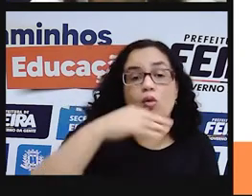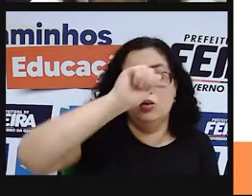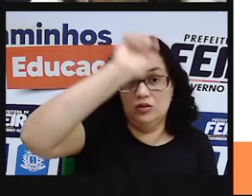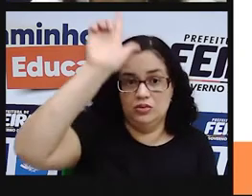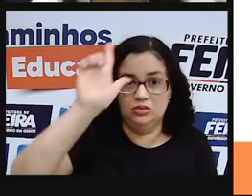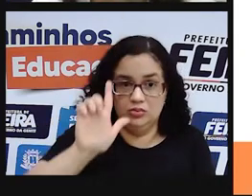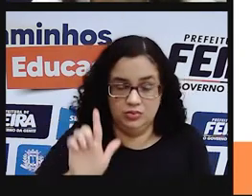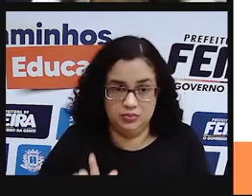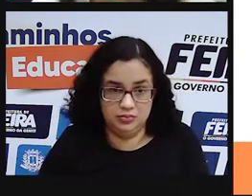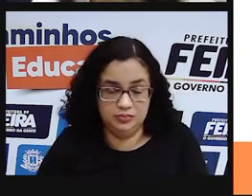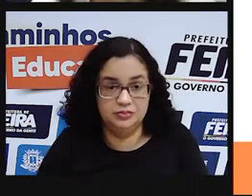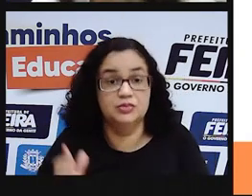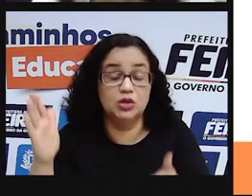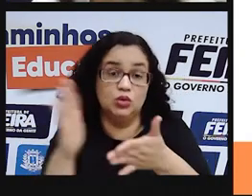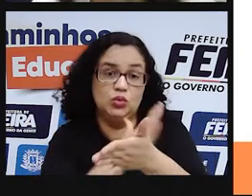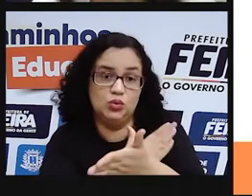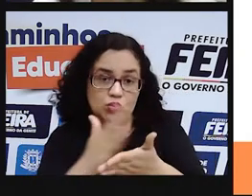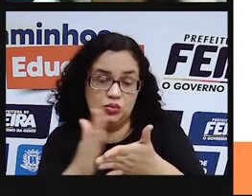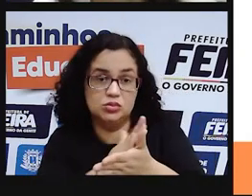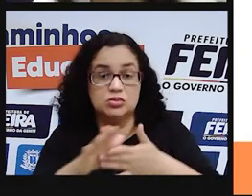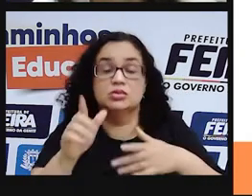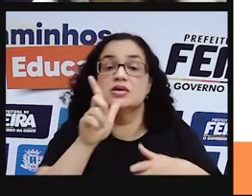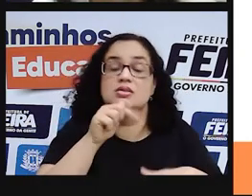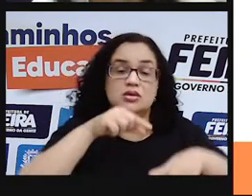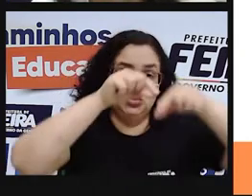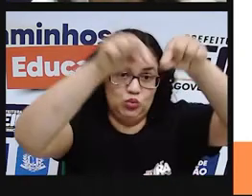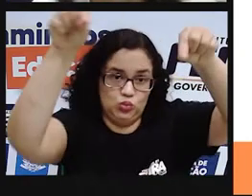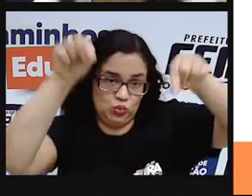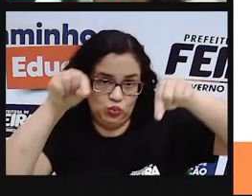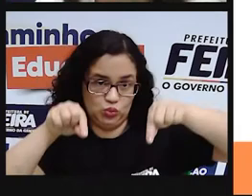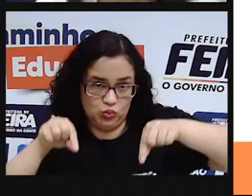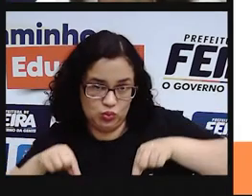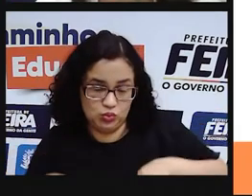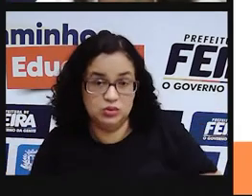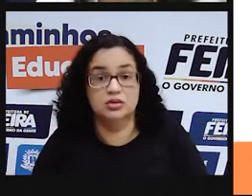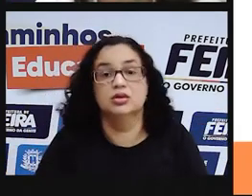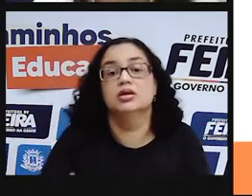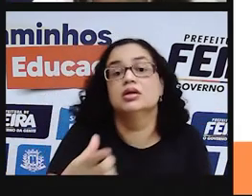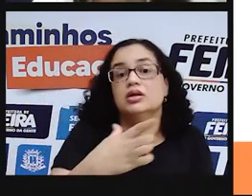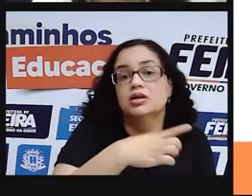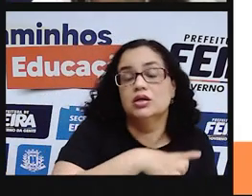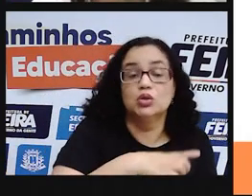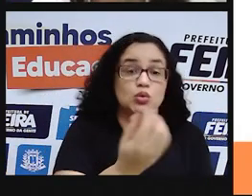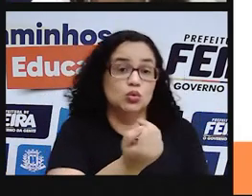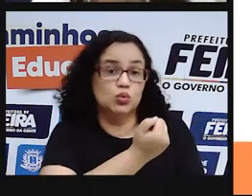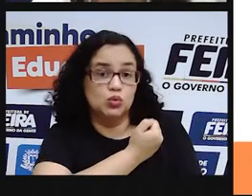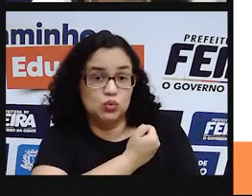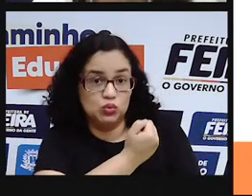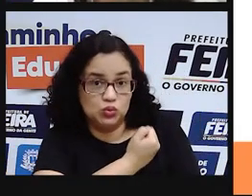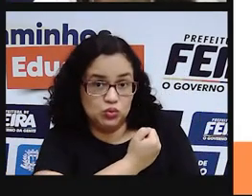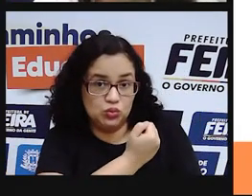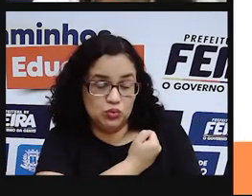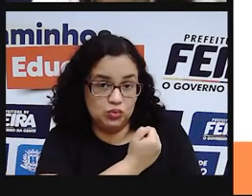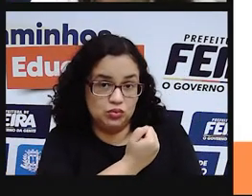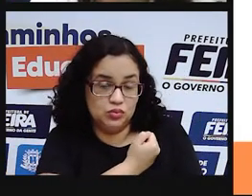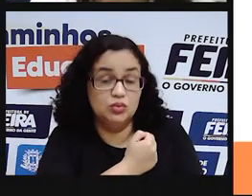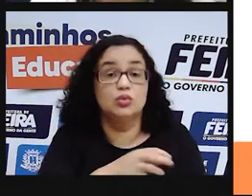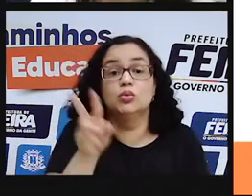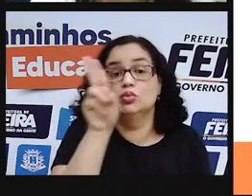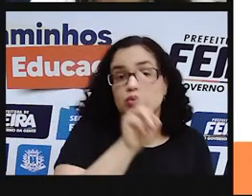representando né algumas das Lagoas e a gente observa que aparece em um grande número né nem